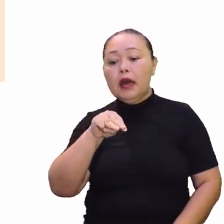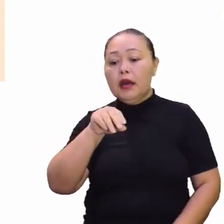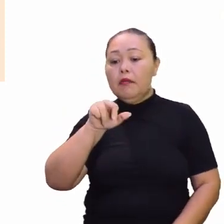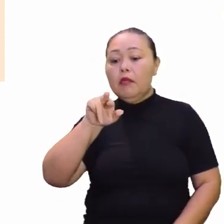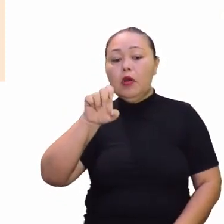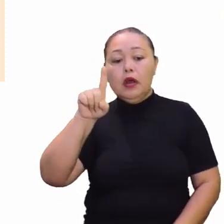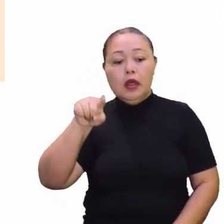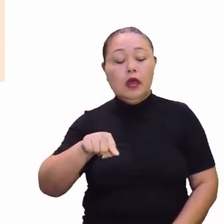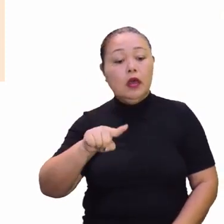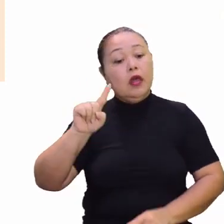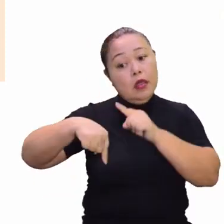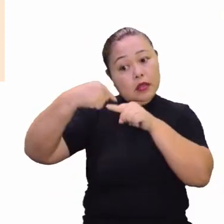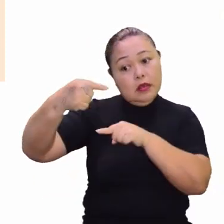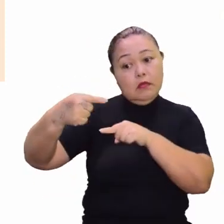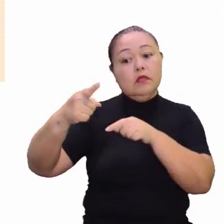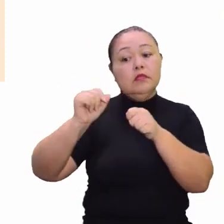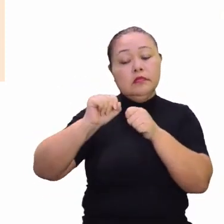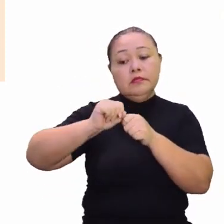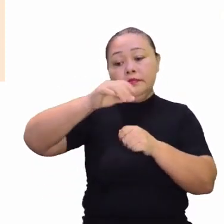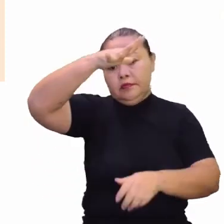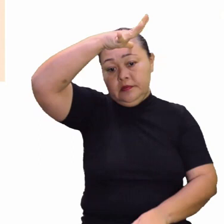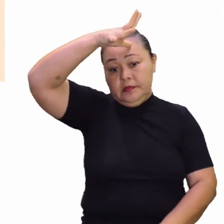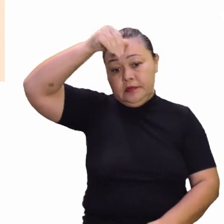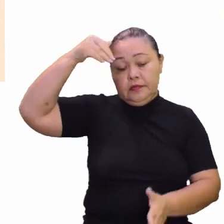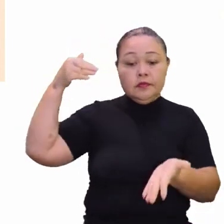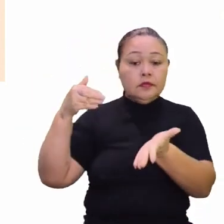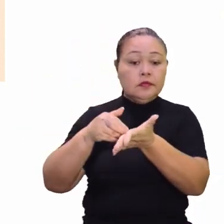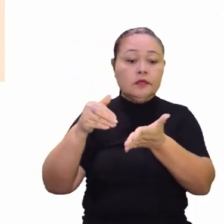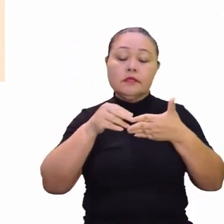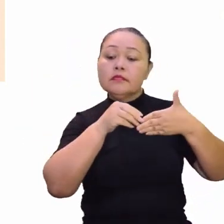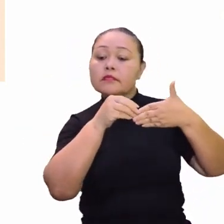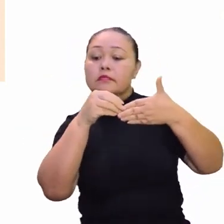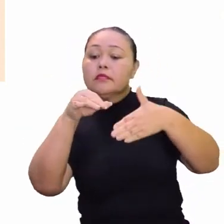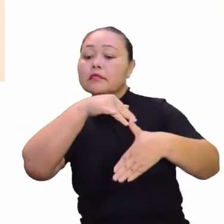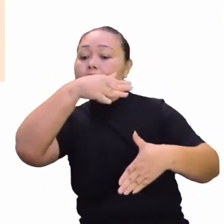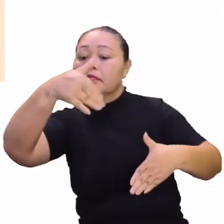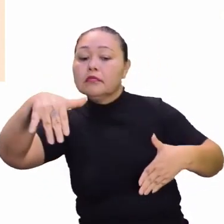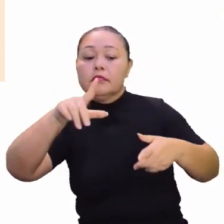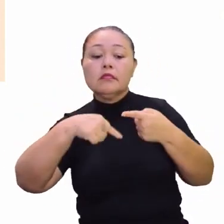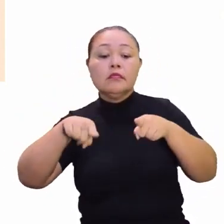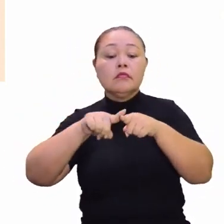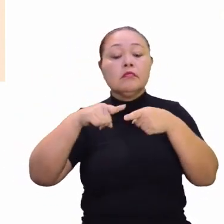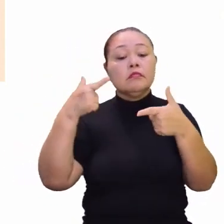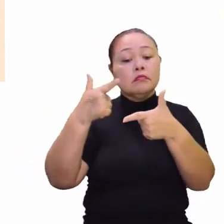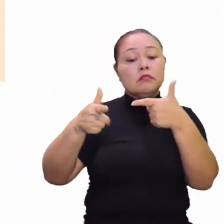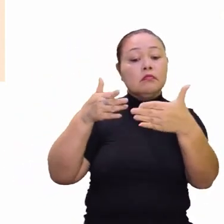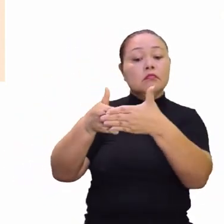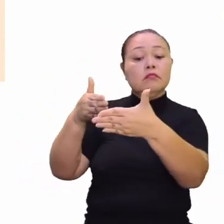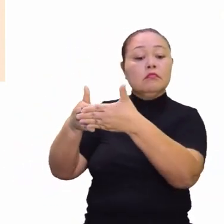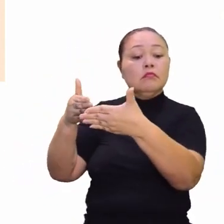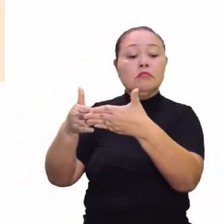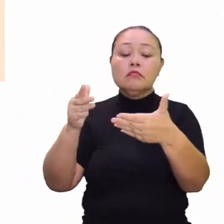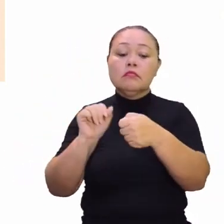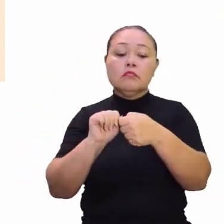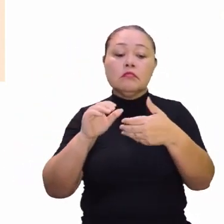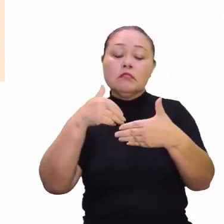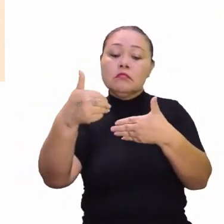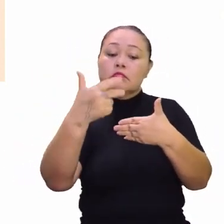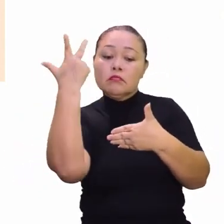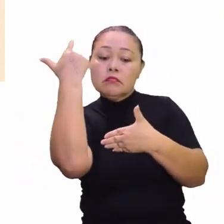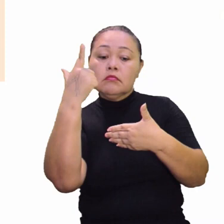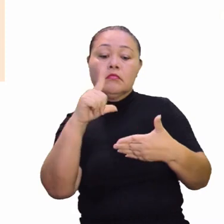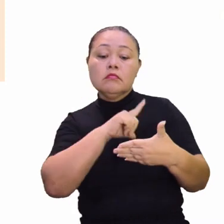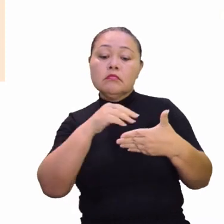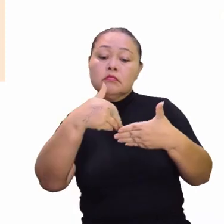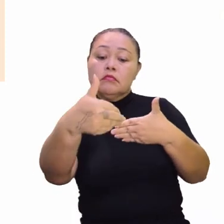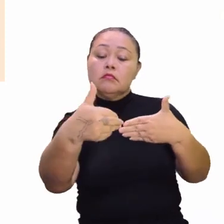Beni-Mamoré, ou depois o Amazonas, e esse último dando acesso ao Oceano Atlântico. A maior dificuldade encontrada eram os inúmeros obstáculos